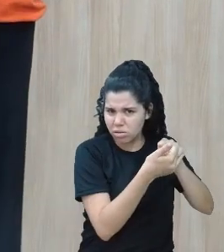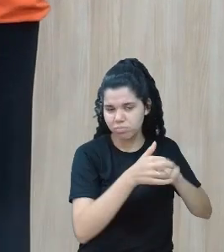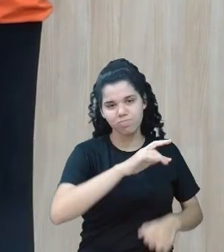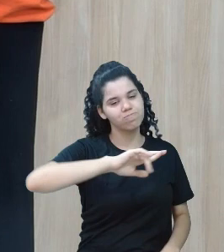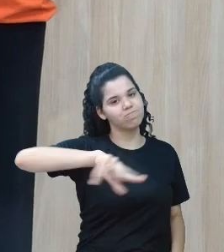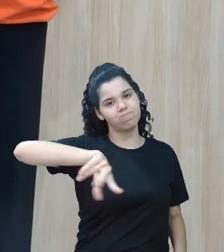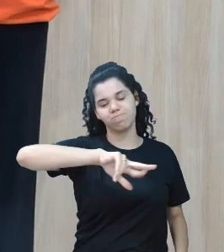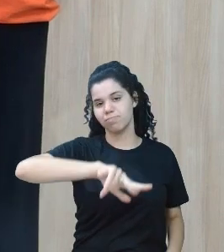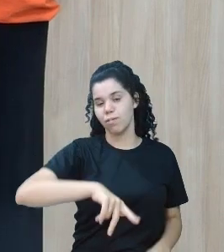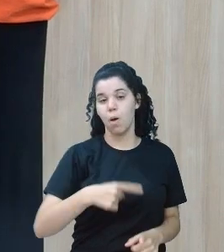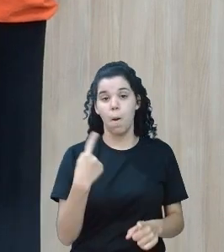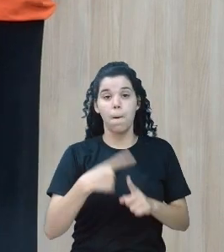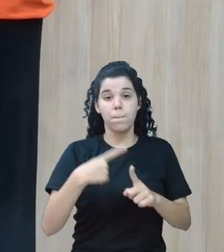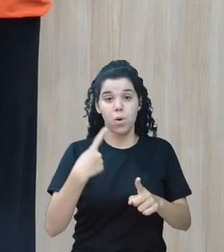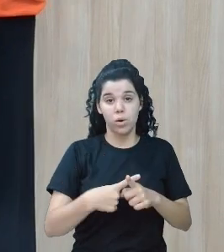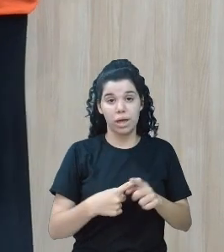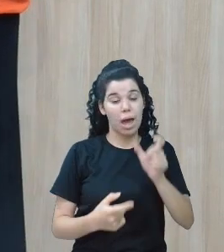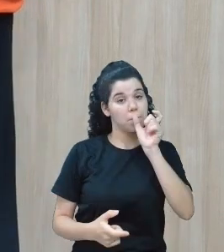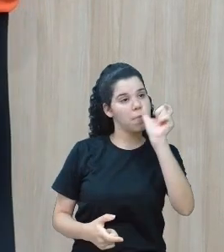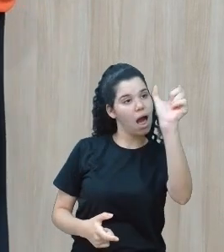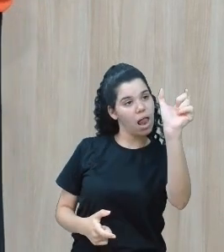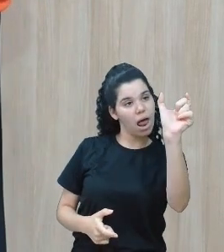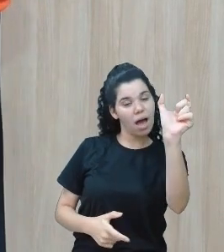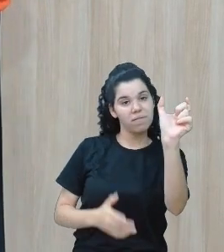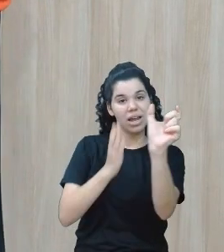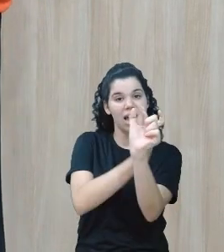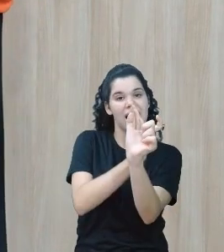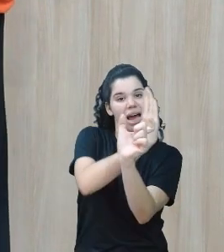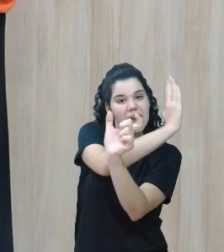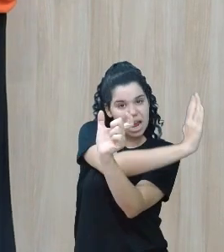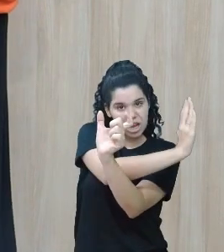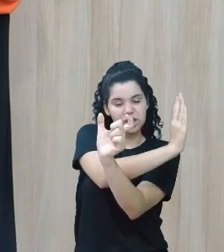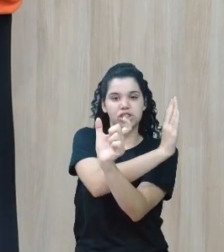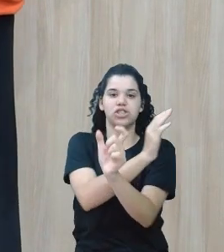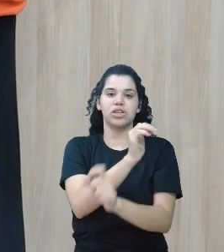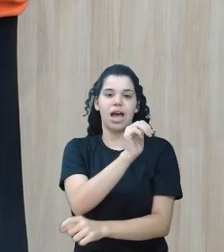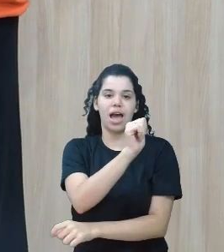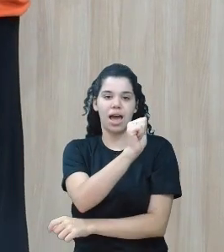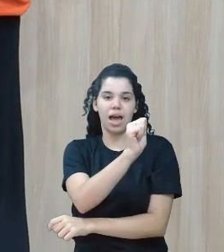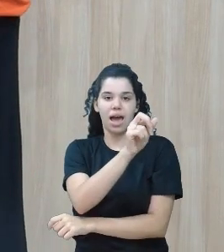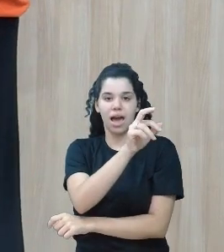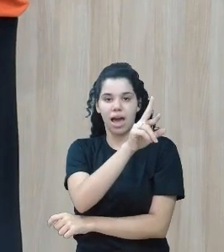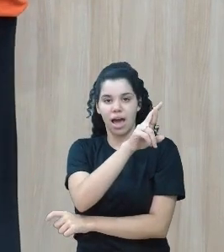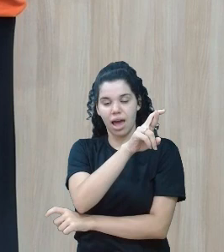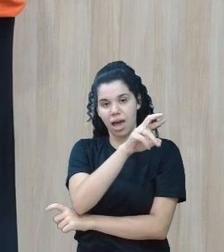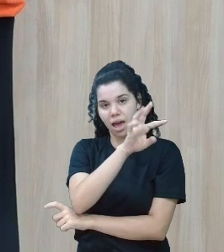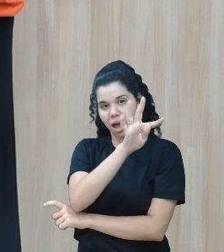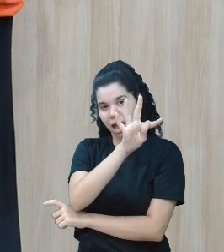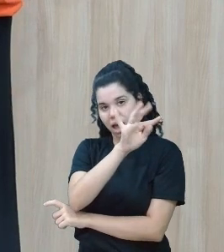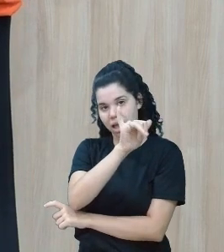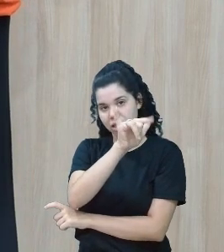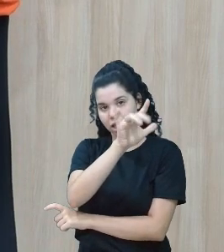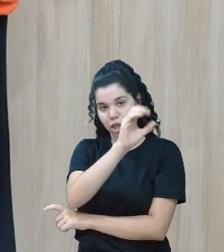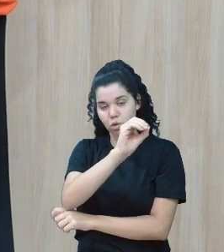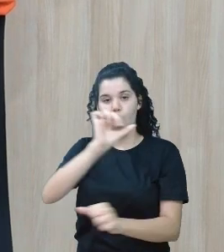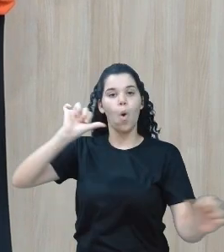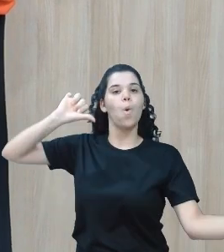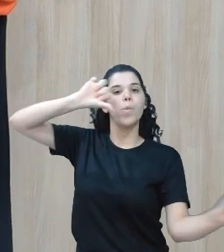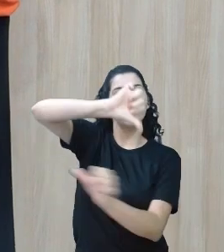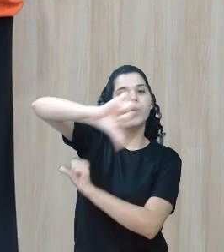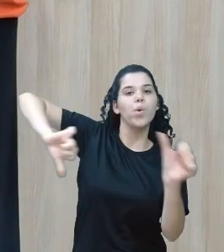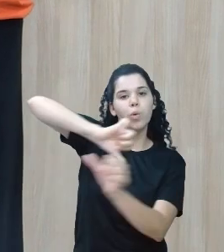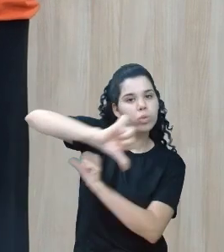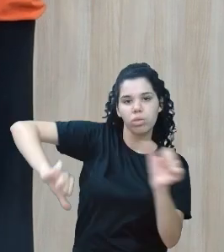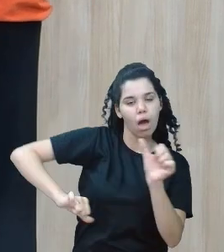porque toda palavra que for precedida por um artigo, que vier com um artigo antes, ela sai da sua categoria